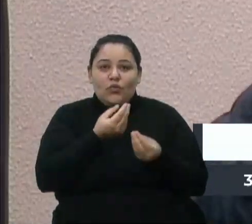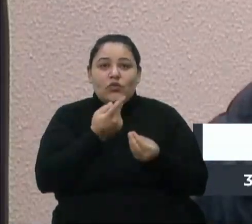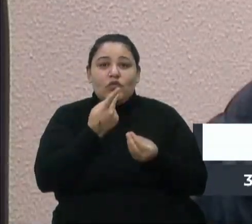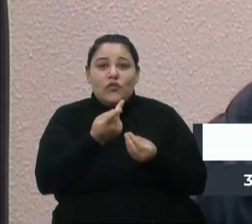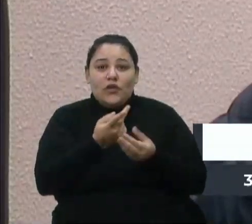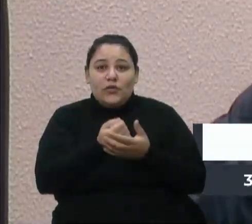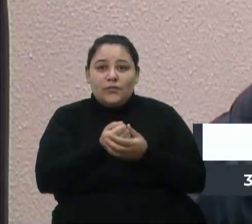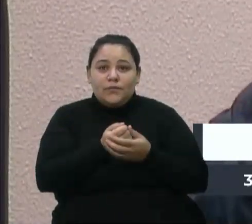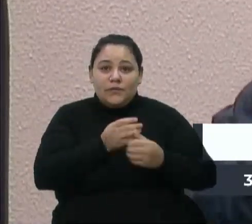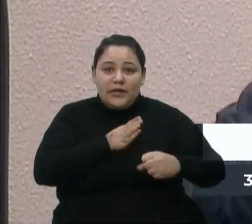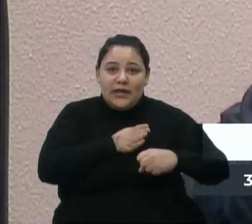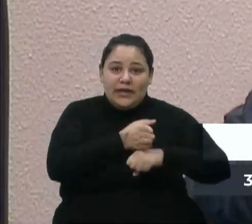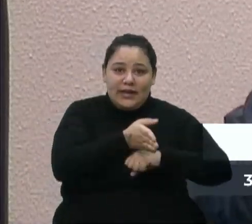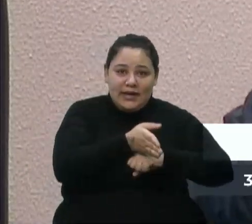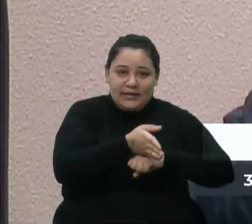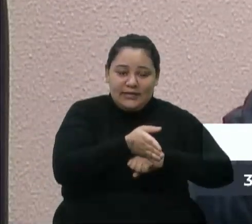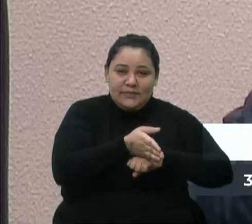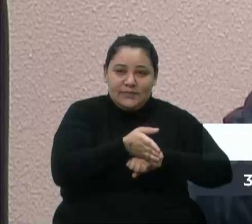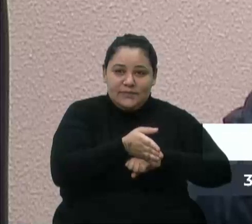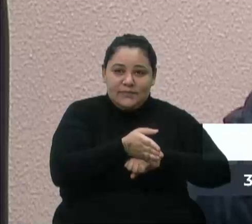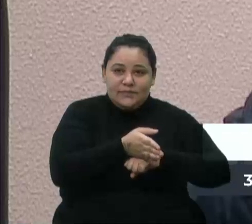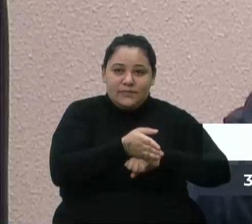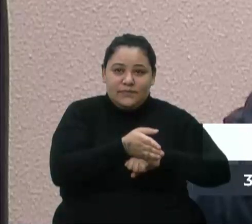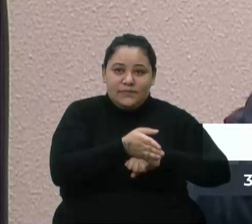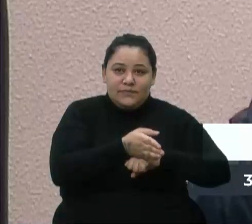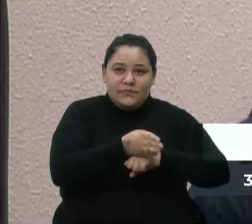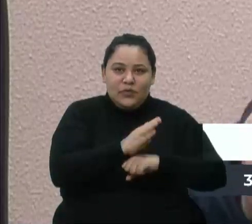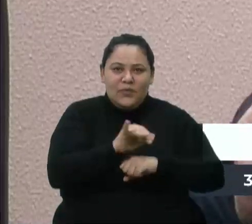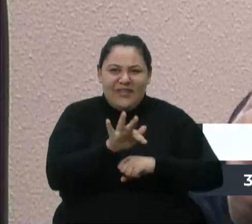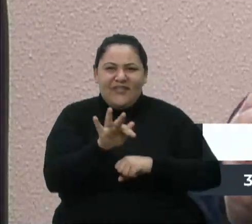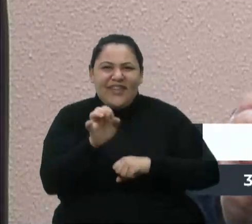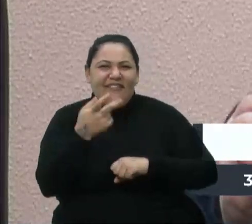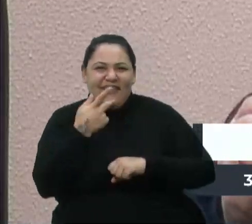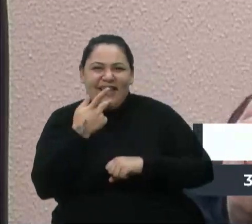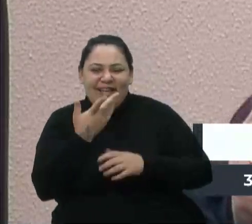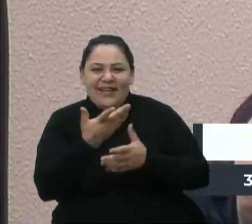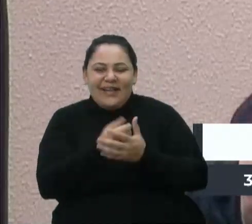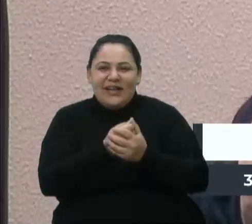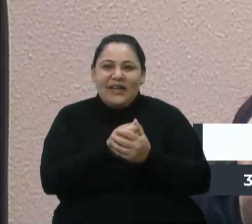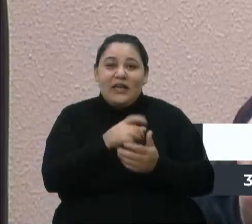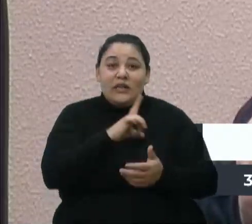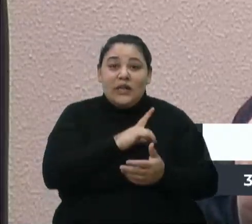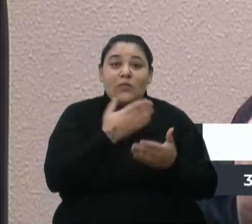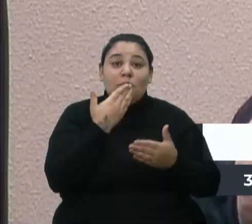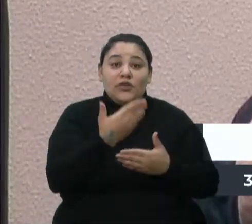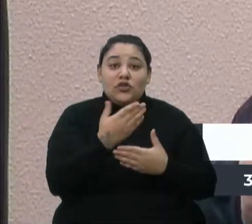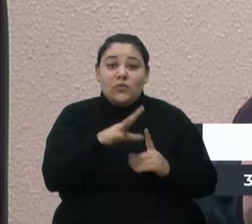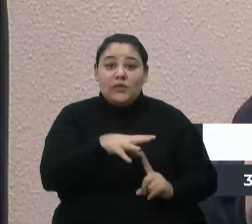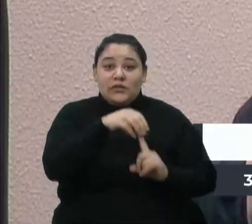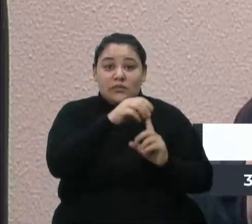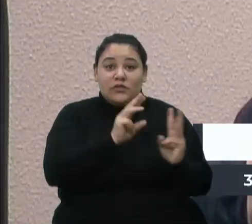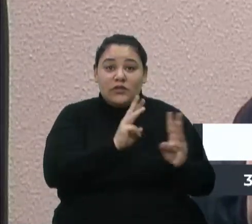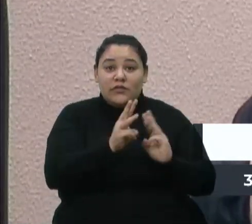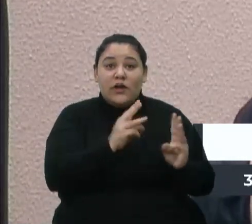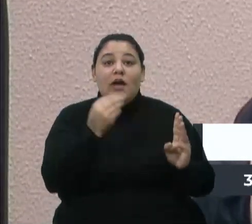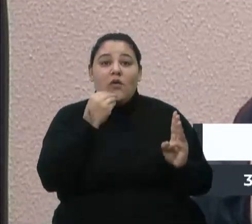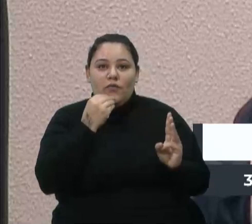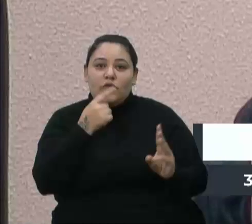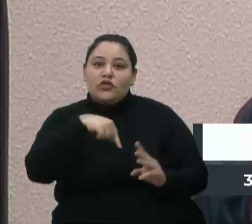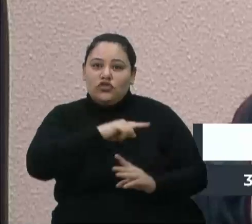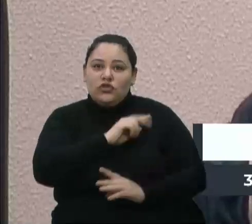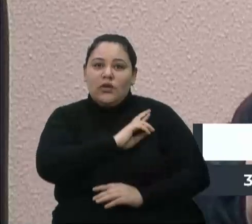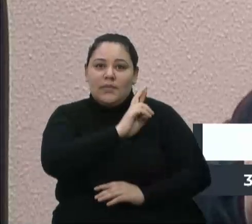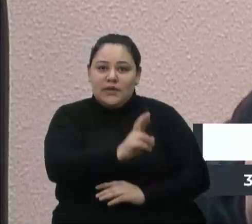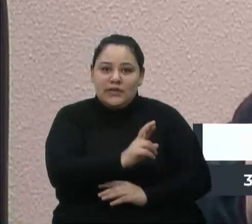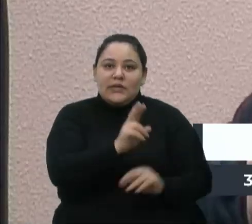pouco na entrada do BIF, a gente tem um pedido dos usuários, principalmente das vans, é claro, porque a gente representa de imediato esse